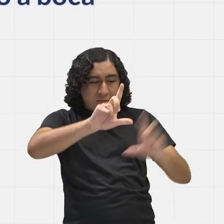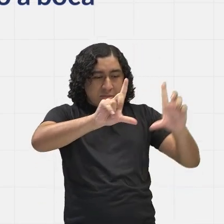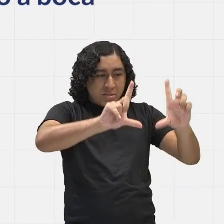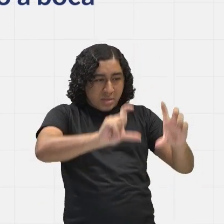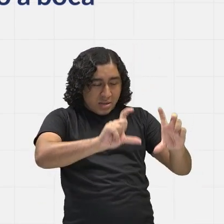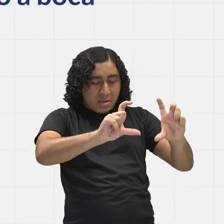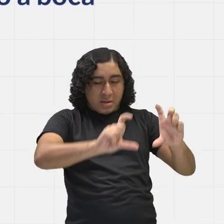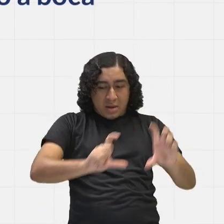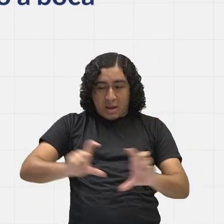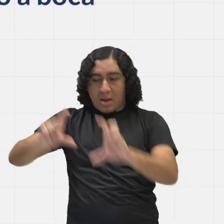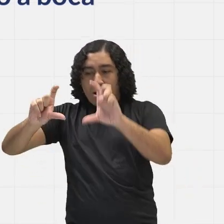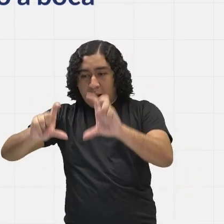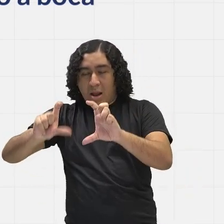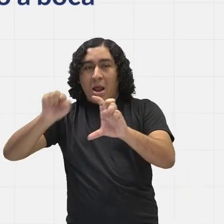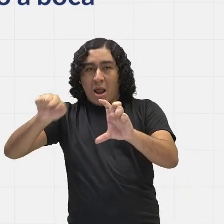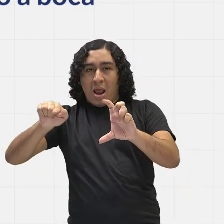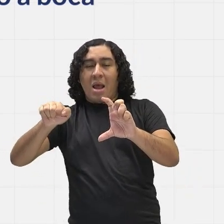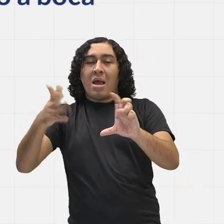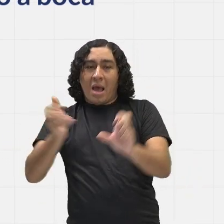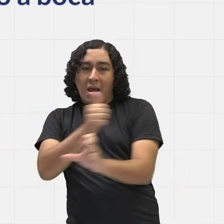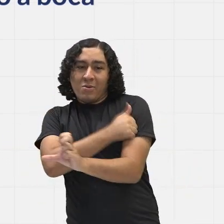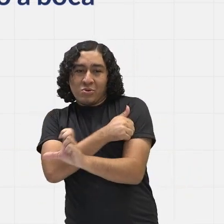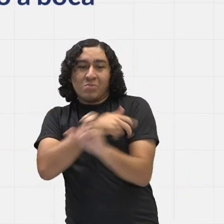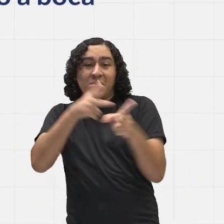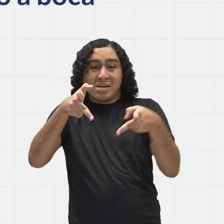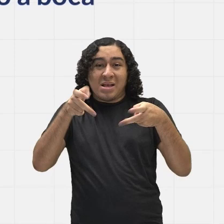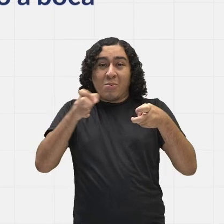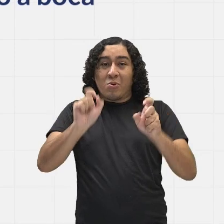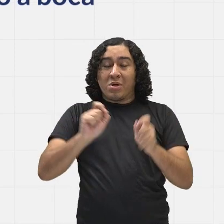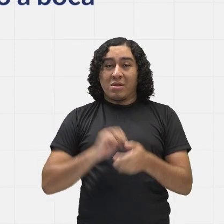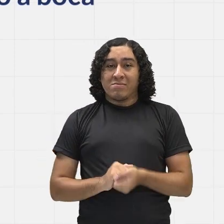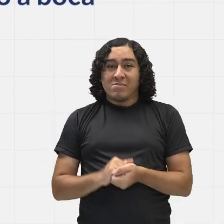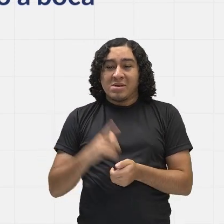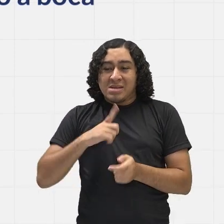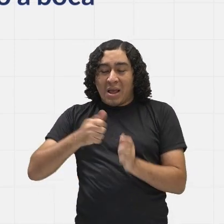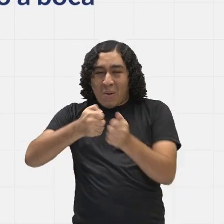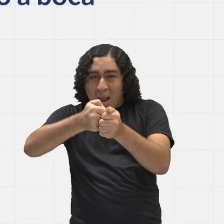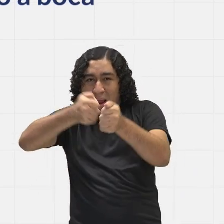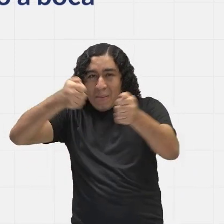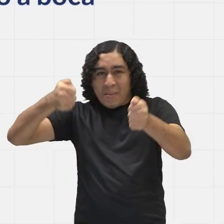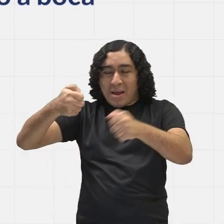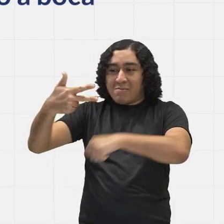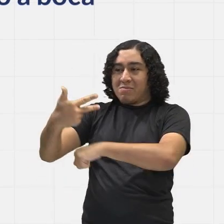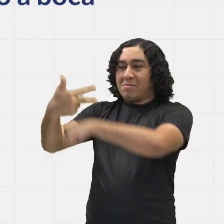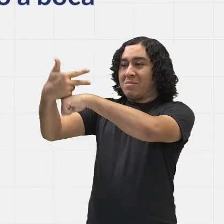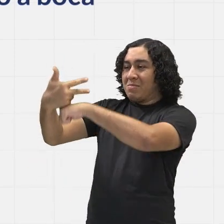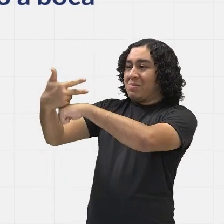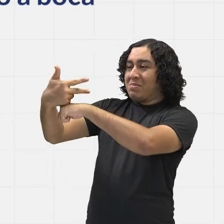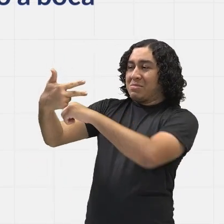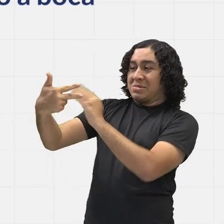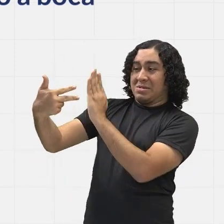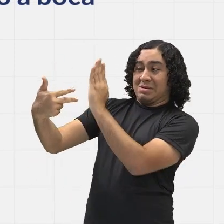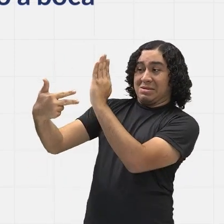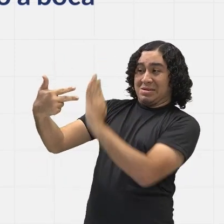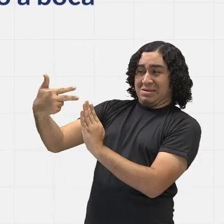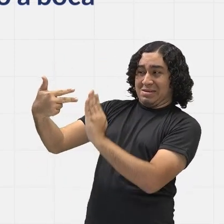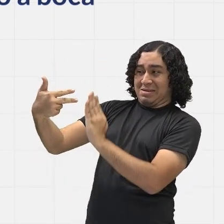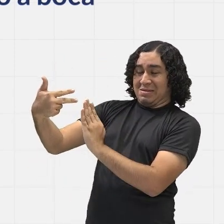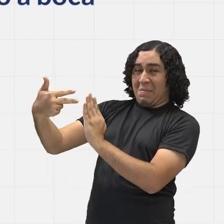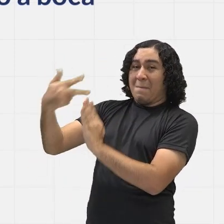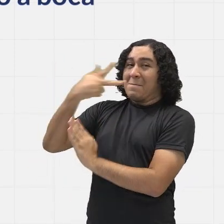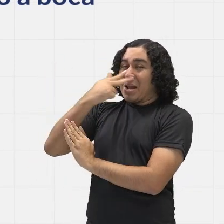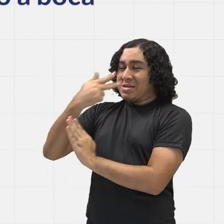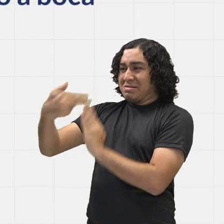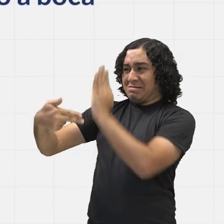turma. E aí a gente observa que tem um armário no canto, a gente não consegue visualizar praticamente a sala toda, nem